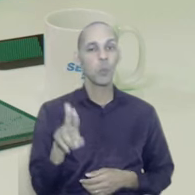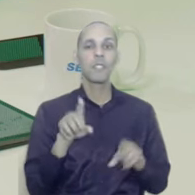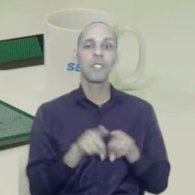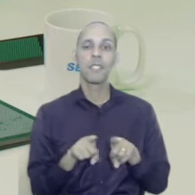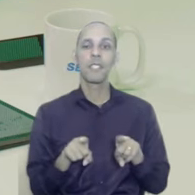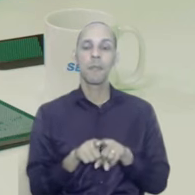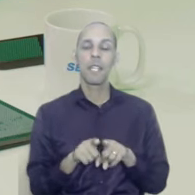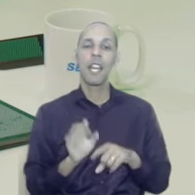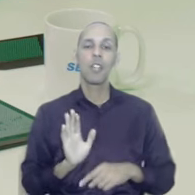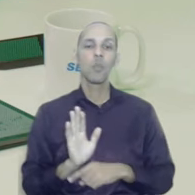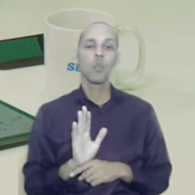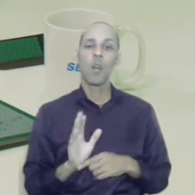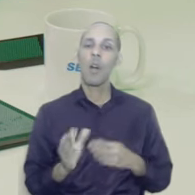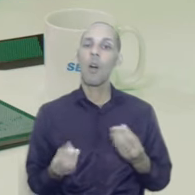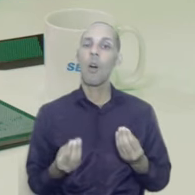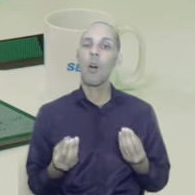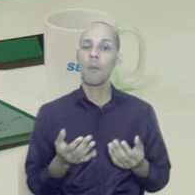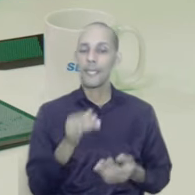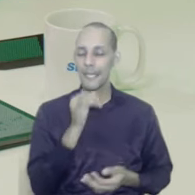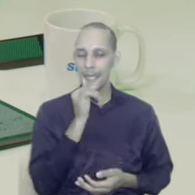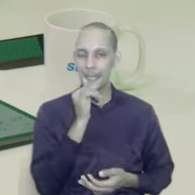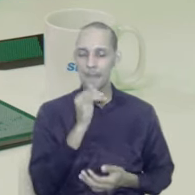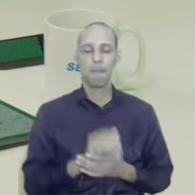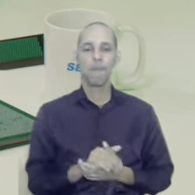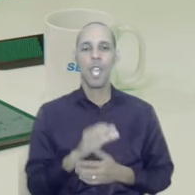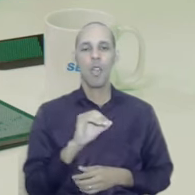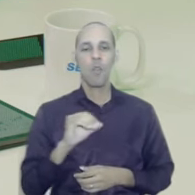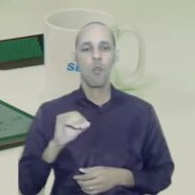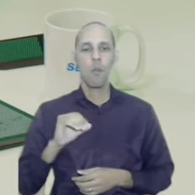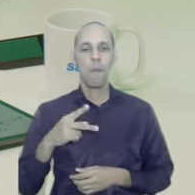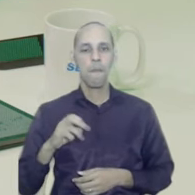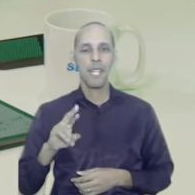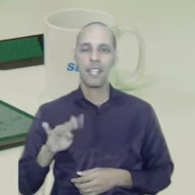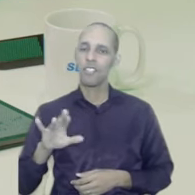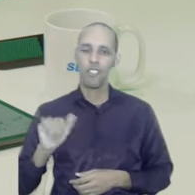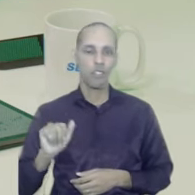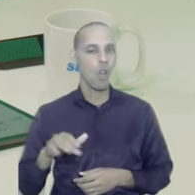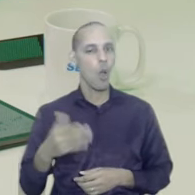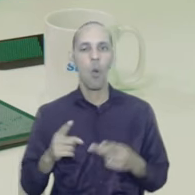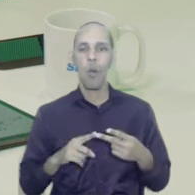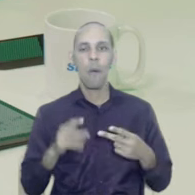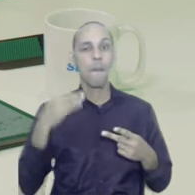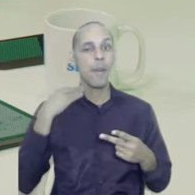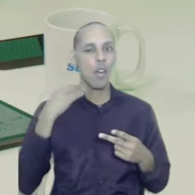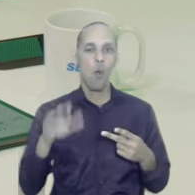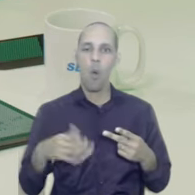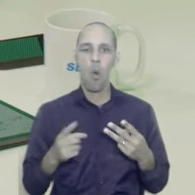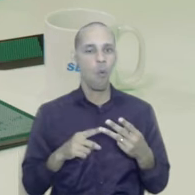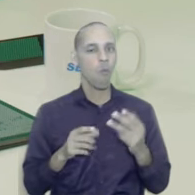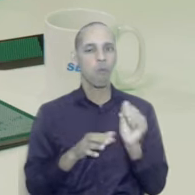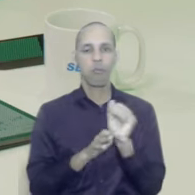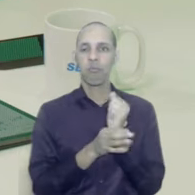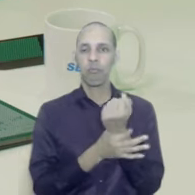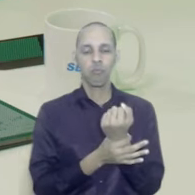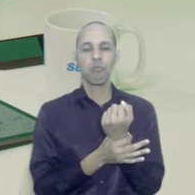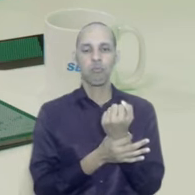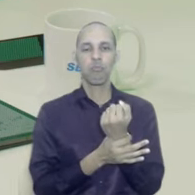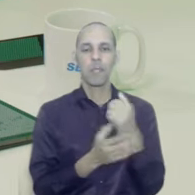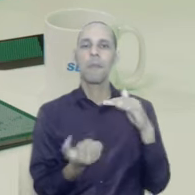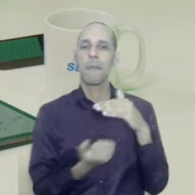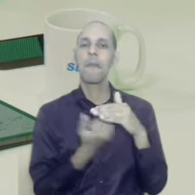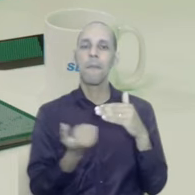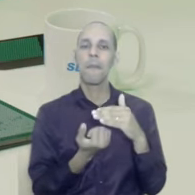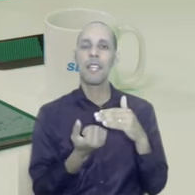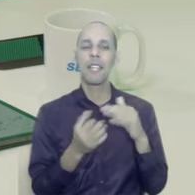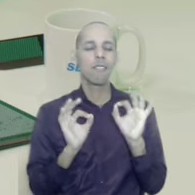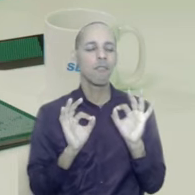ajuda né a por exemplo a cooperativa ou o banco ou a seguradora a confirmar o tipo de cultura